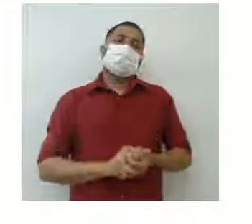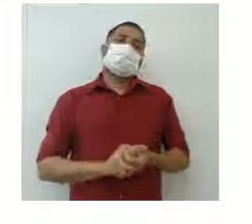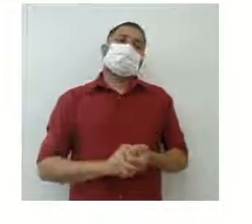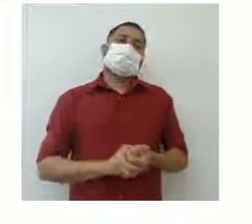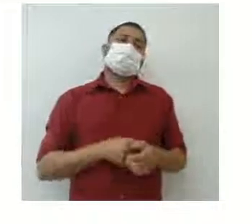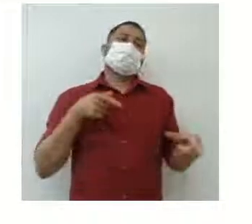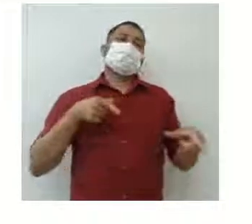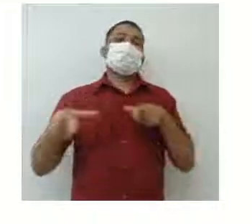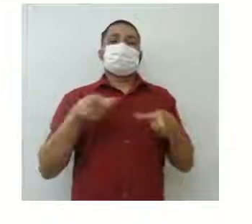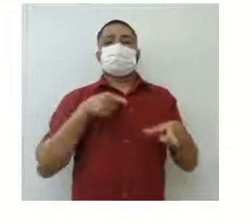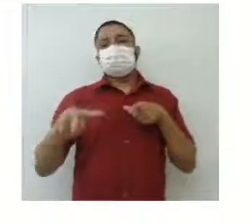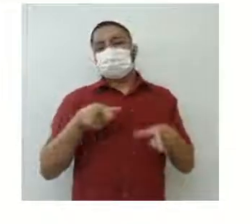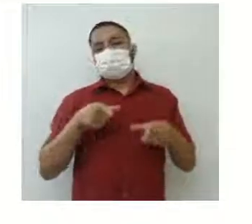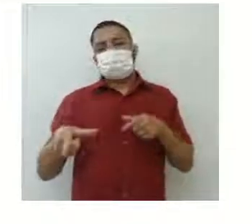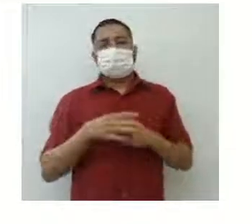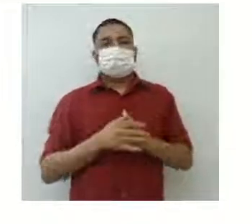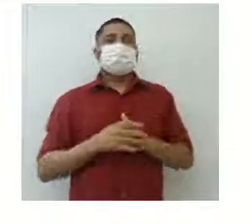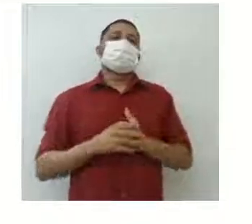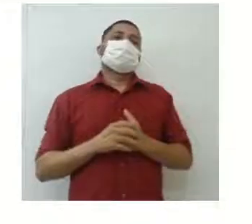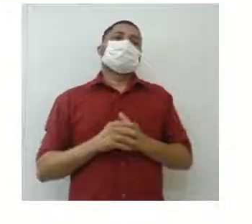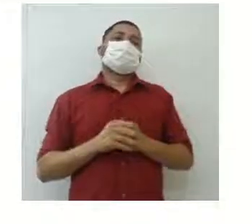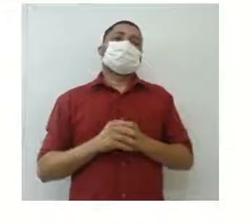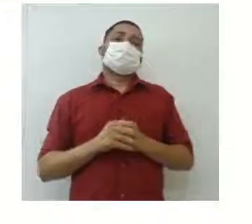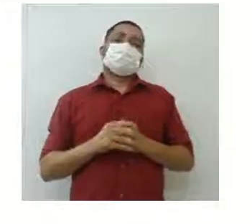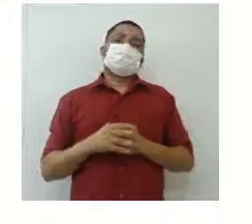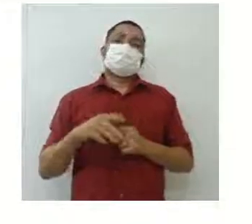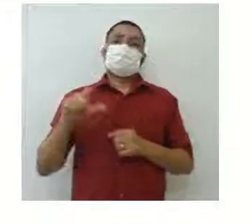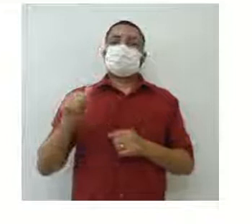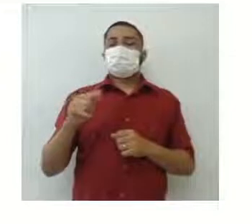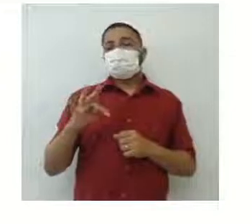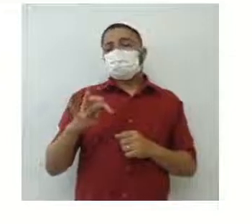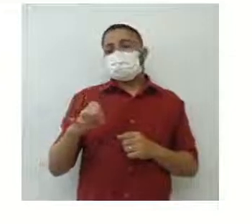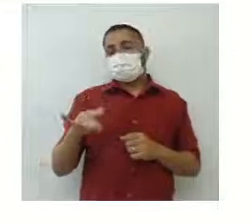o trabalho serviu, né, nos latifúndios,